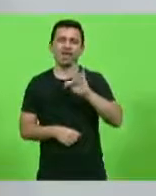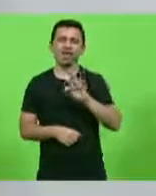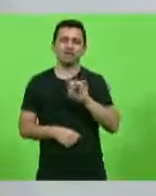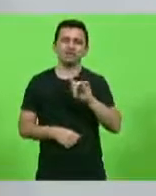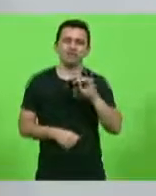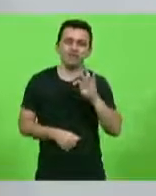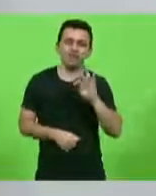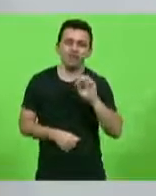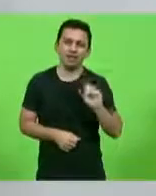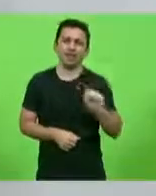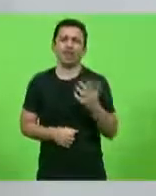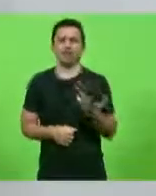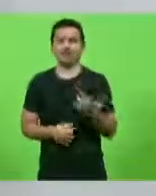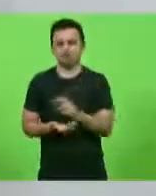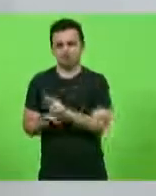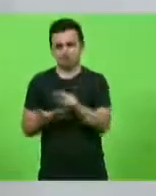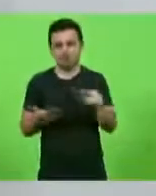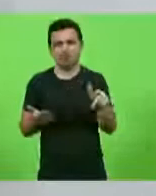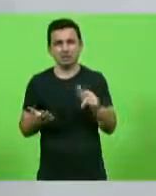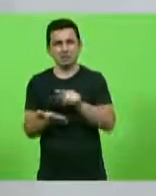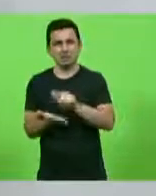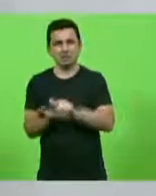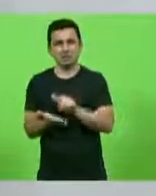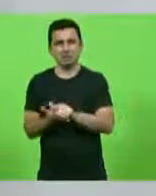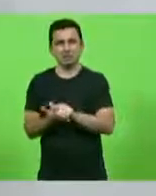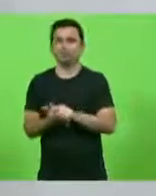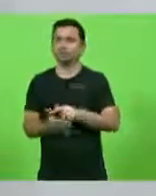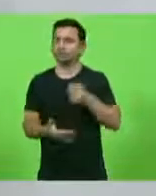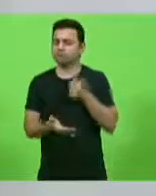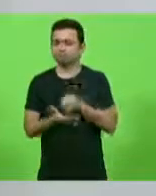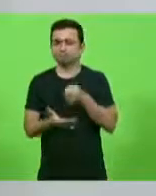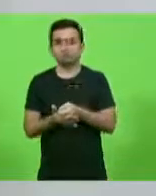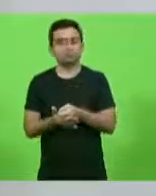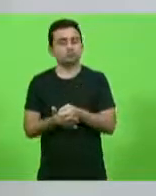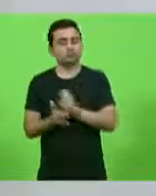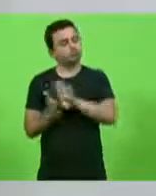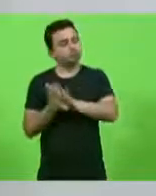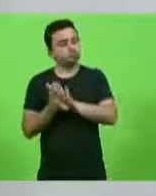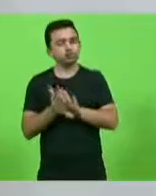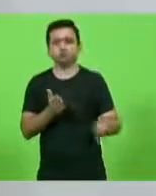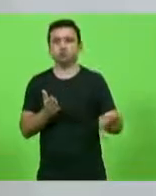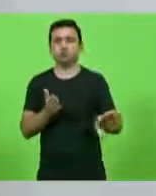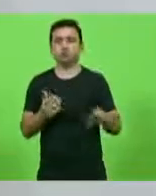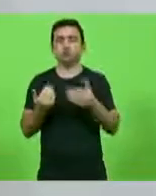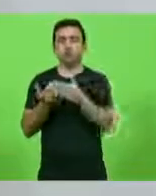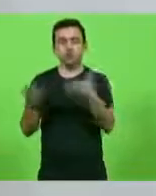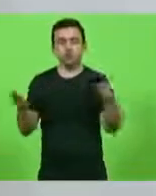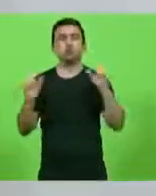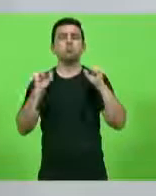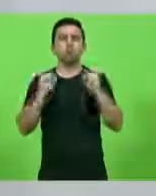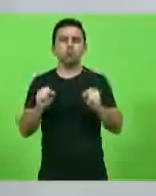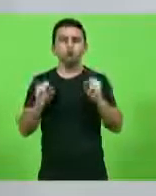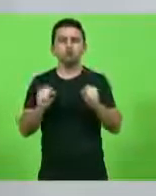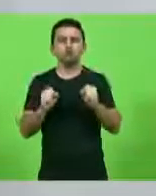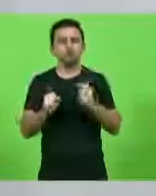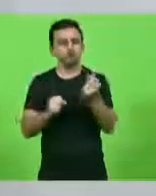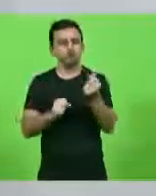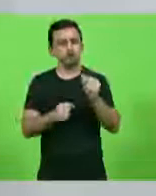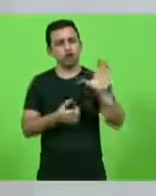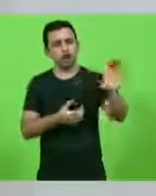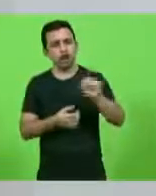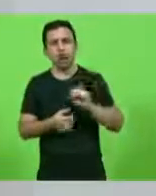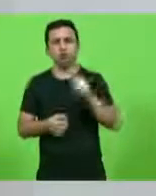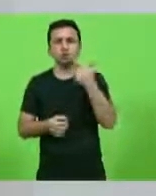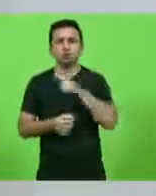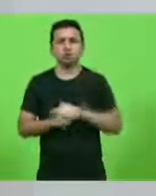enfim, seja essas certidões que eles exigem, também seja retirada para que eles possam realmente receber esse